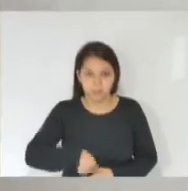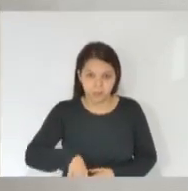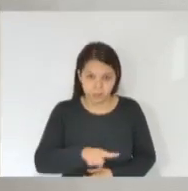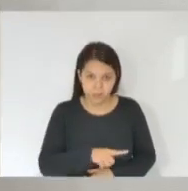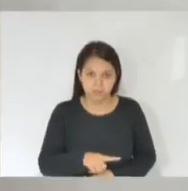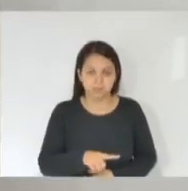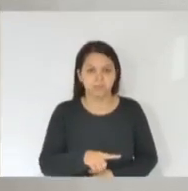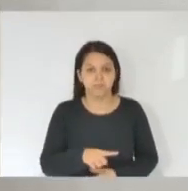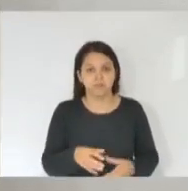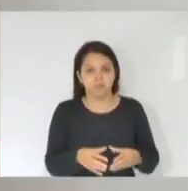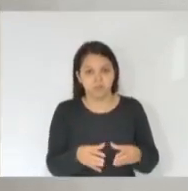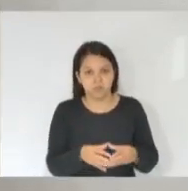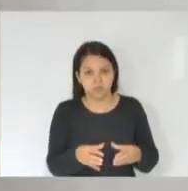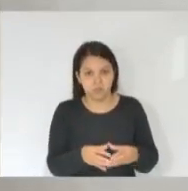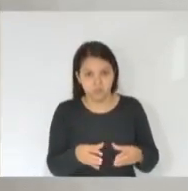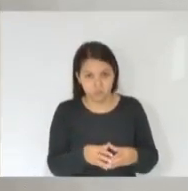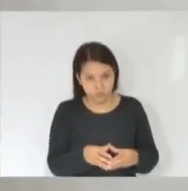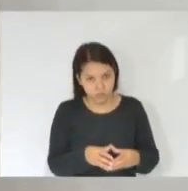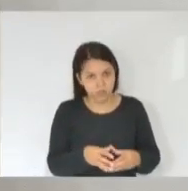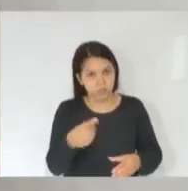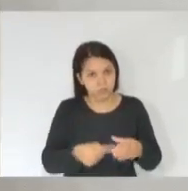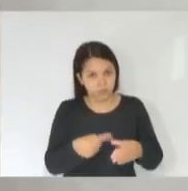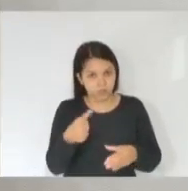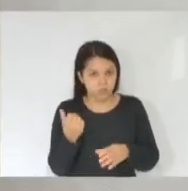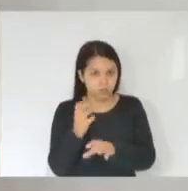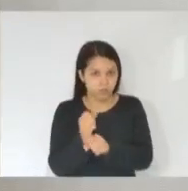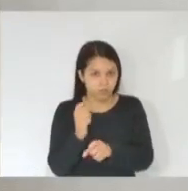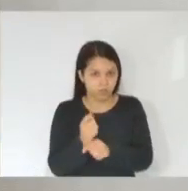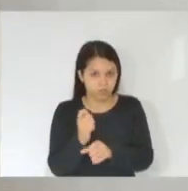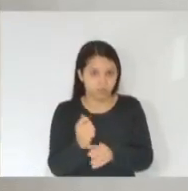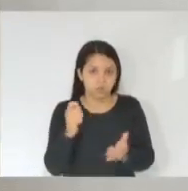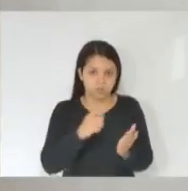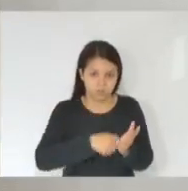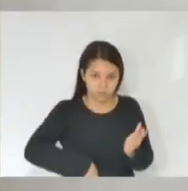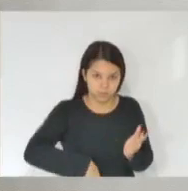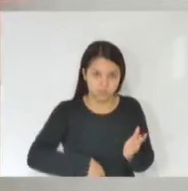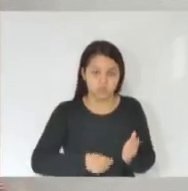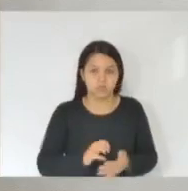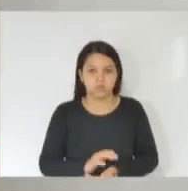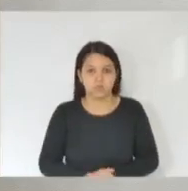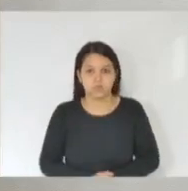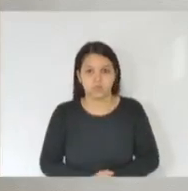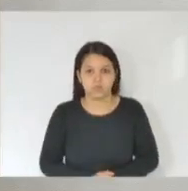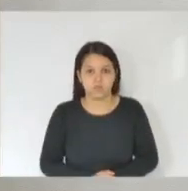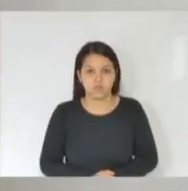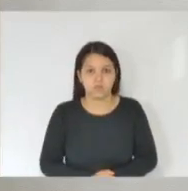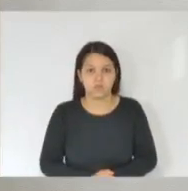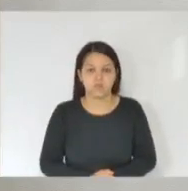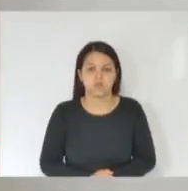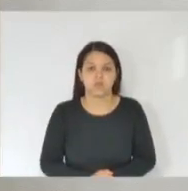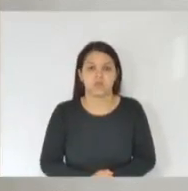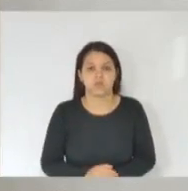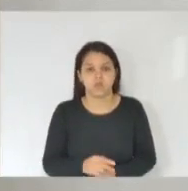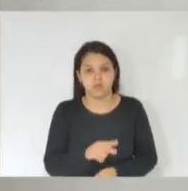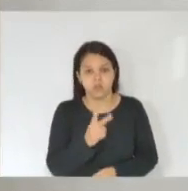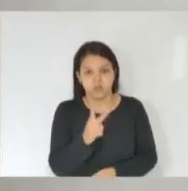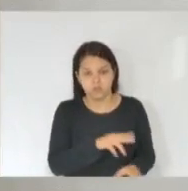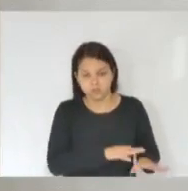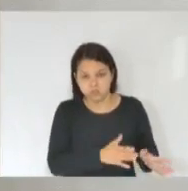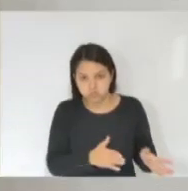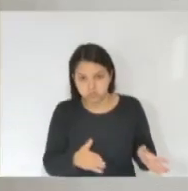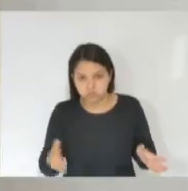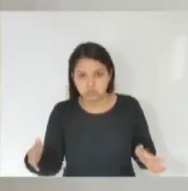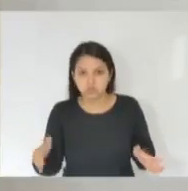da Comissão de Finanças assinaram, anterior ainda ao nosso recesso de 2 semanas, para que a